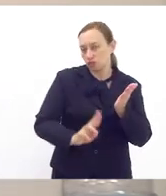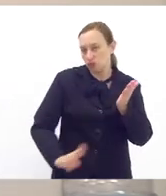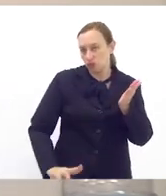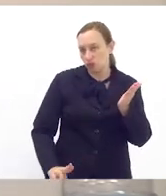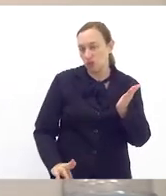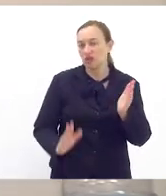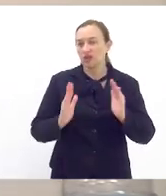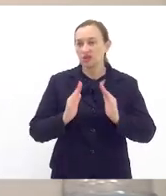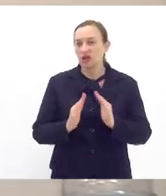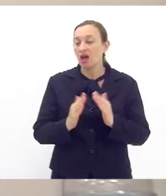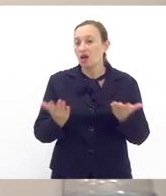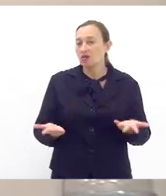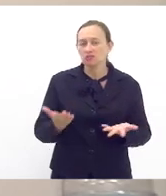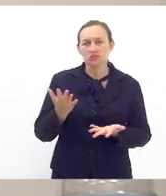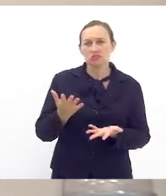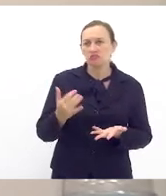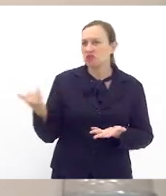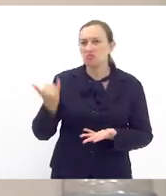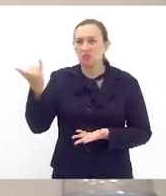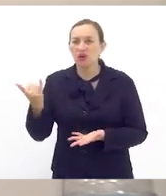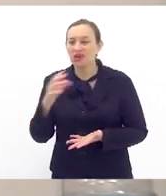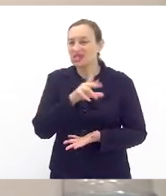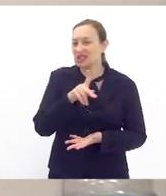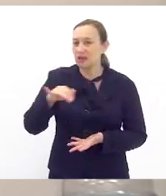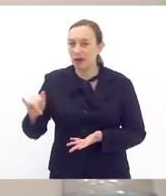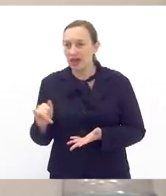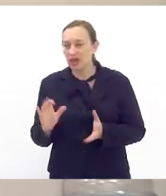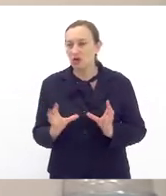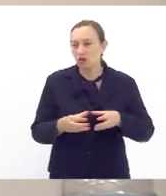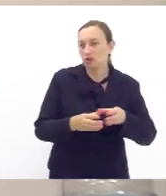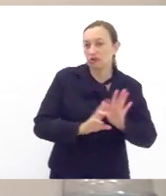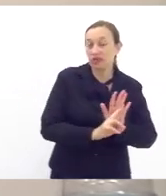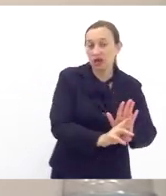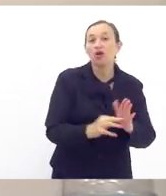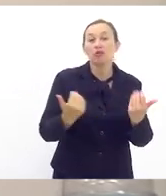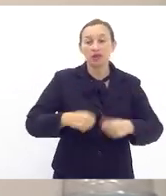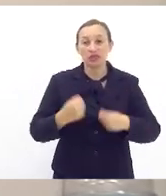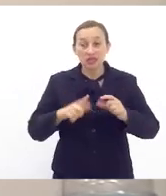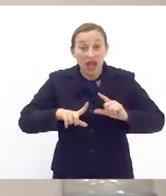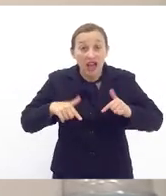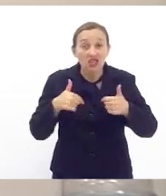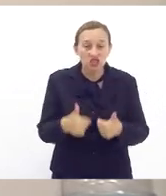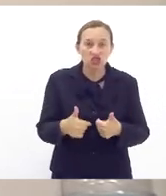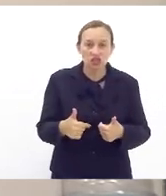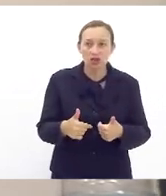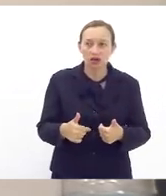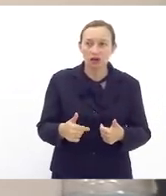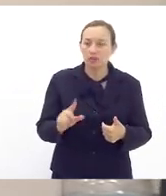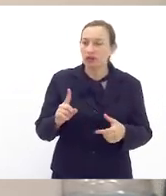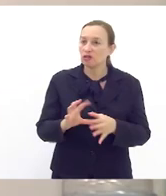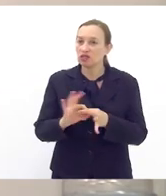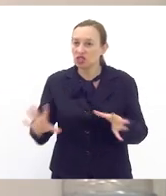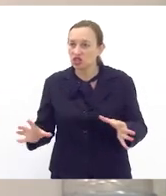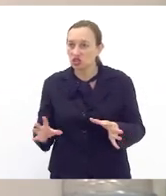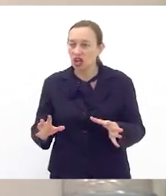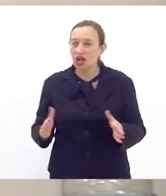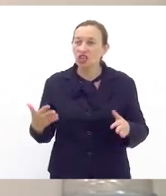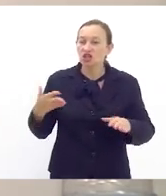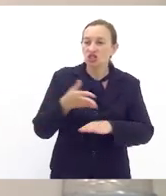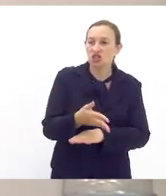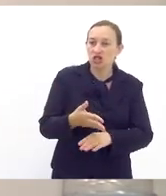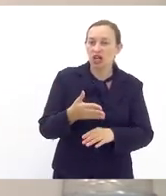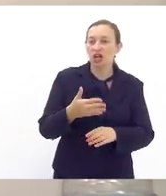para mim não importa se vai ser uma CPU uma comissão de representação que a gente tem que ter uma ferramenta para poder não deixar chegarmos em 2026